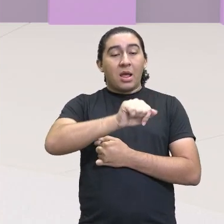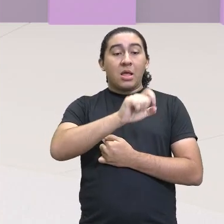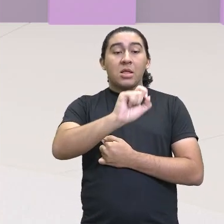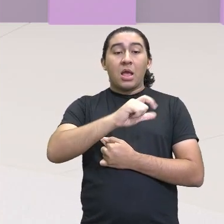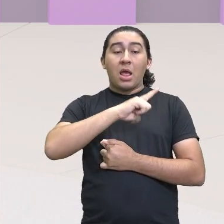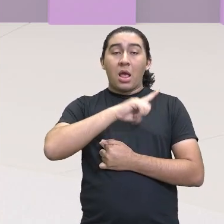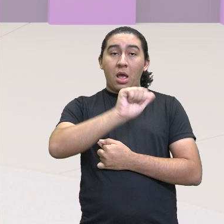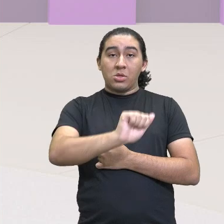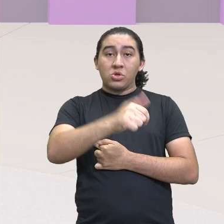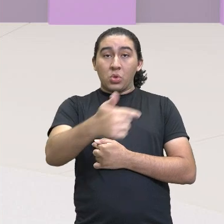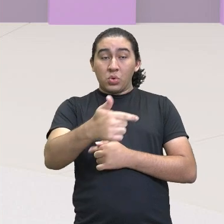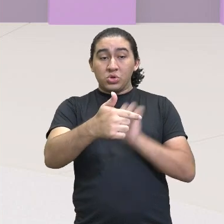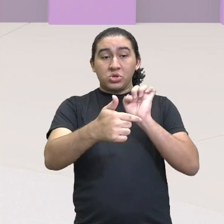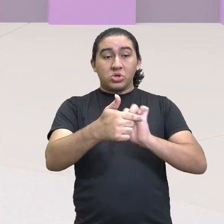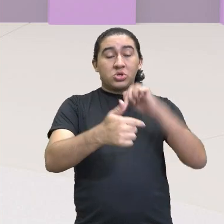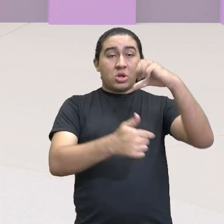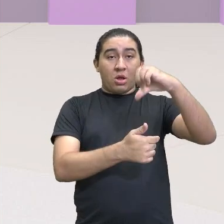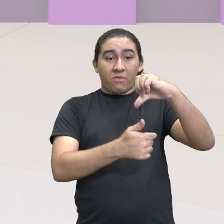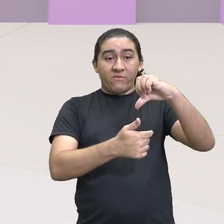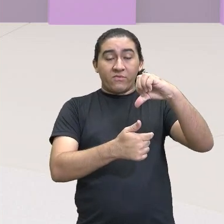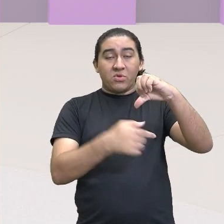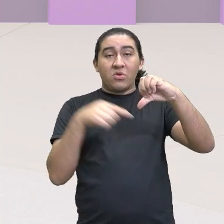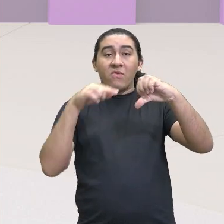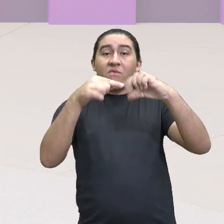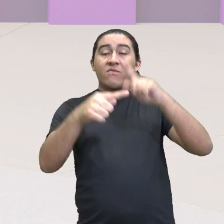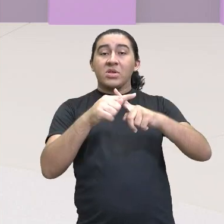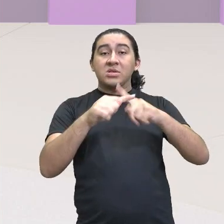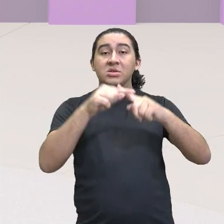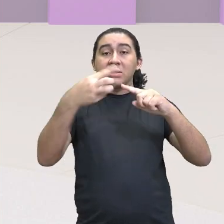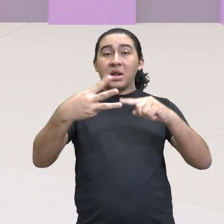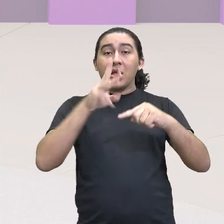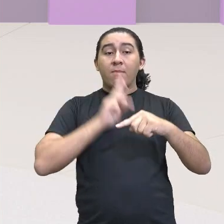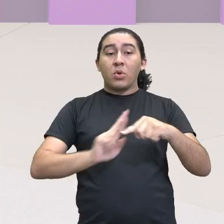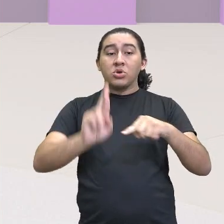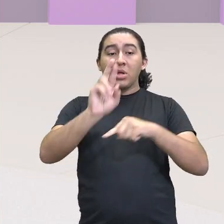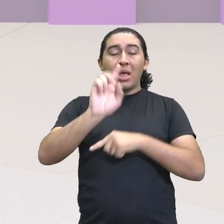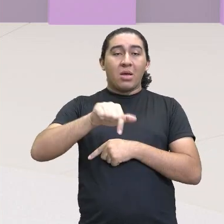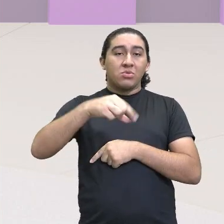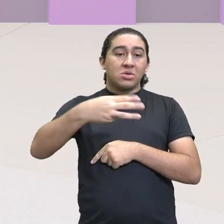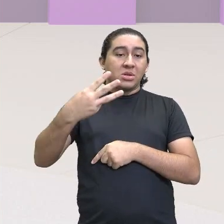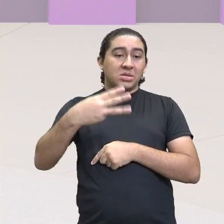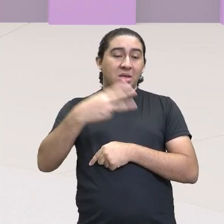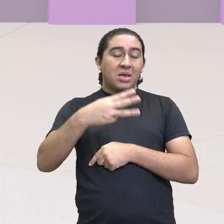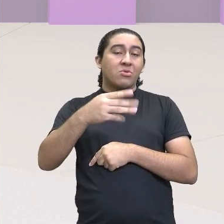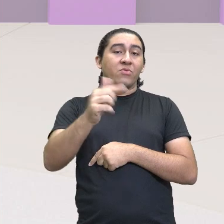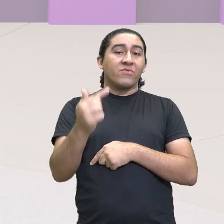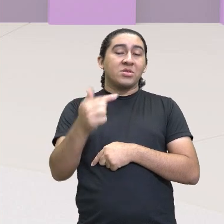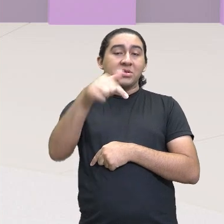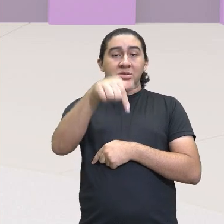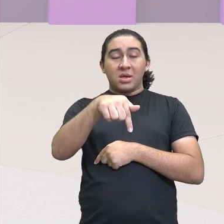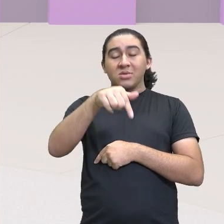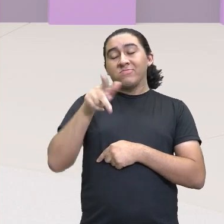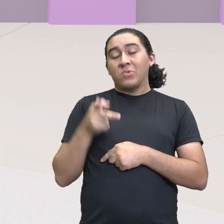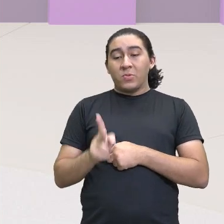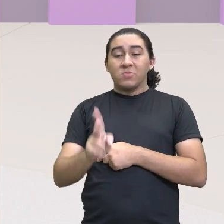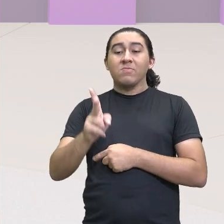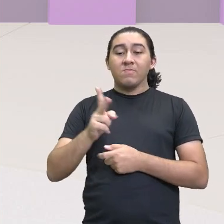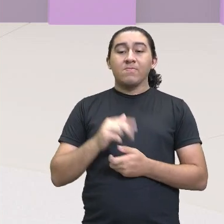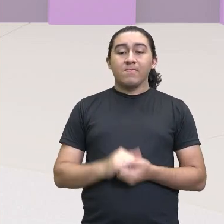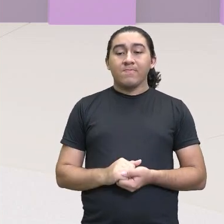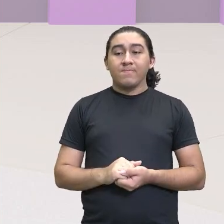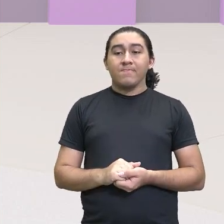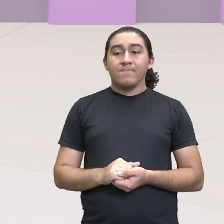o A2, 9. 9 vezes 3 vai gerar o terceiro termo, 27, e assim por